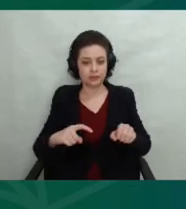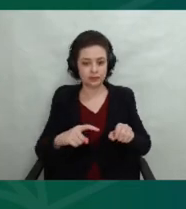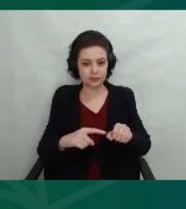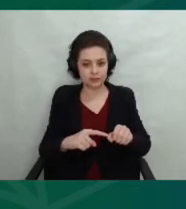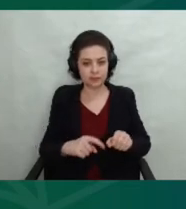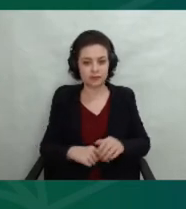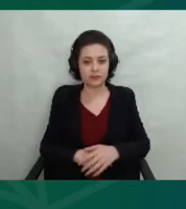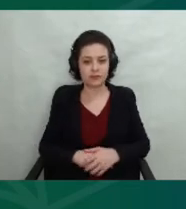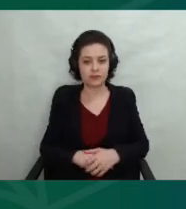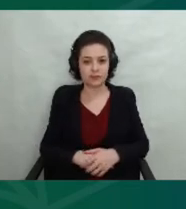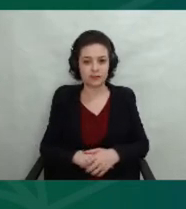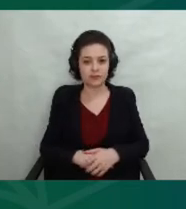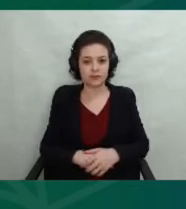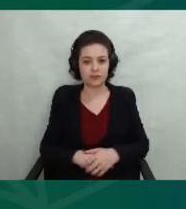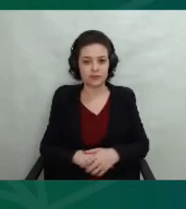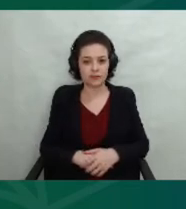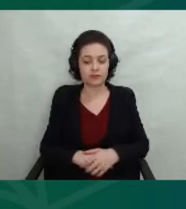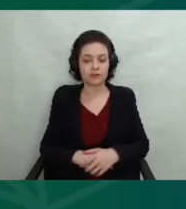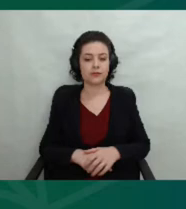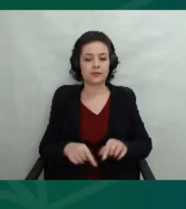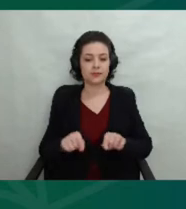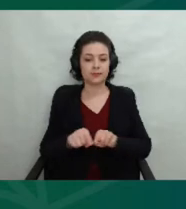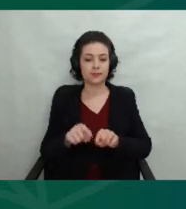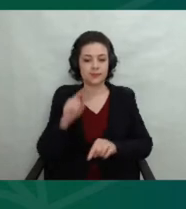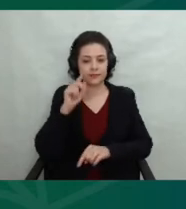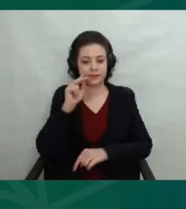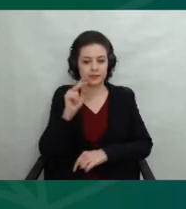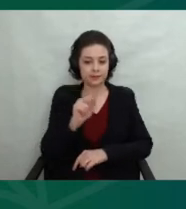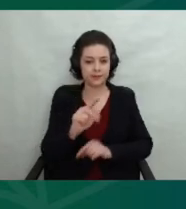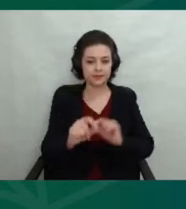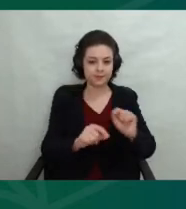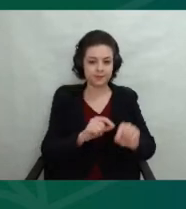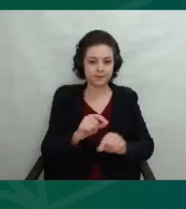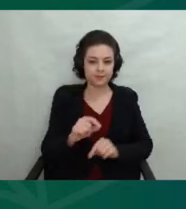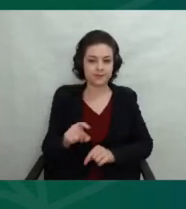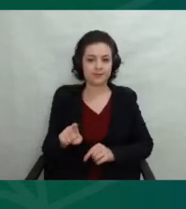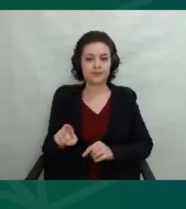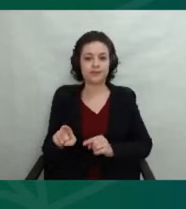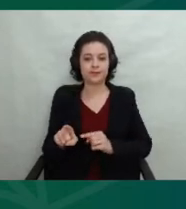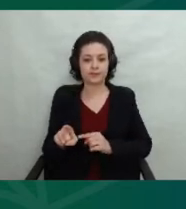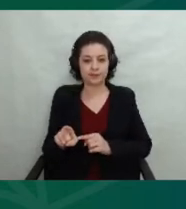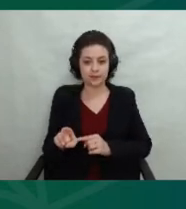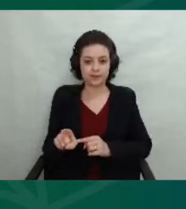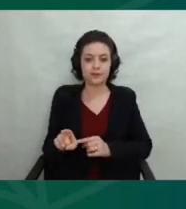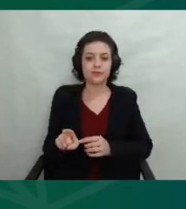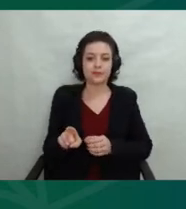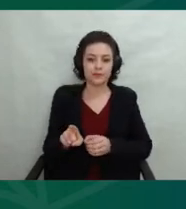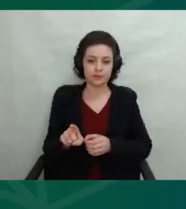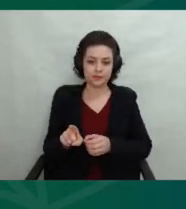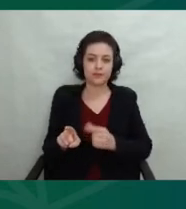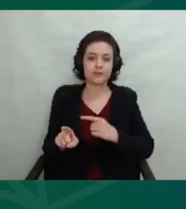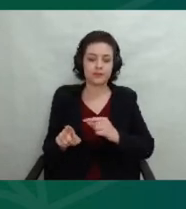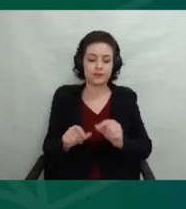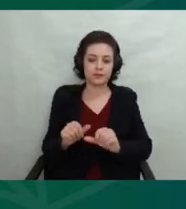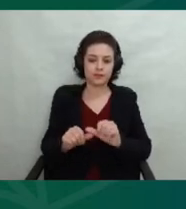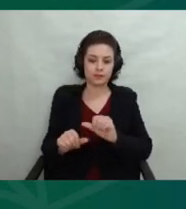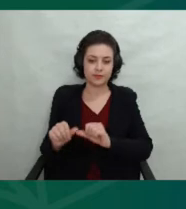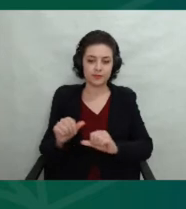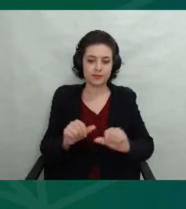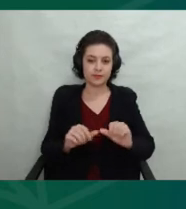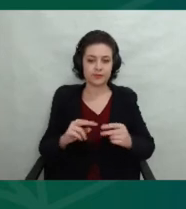E vimos que no testículo havia um aumento de alterações no DNA,